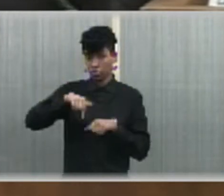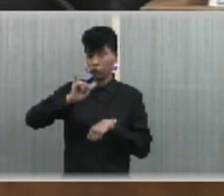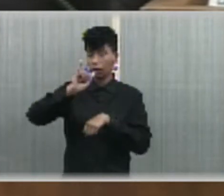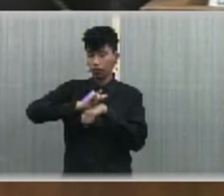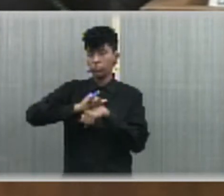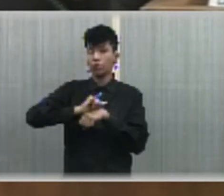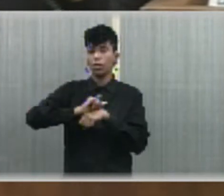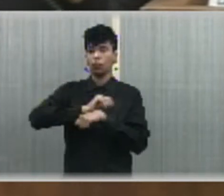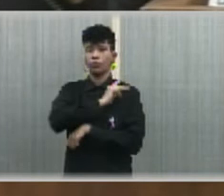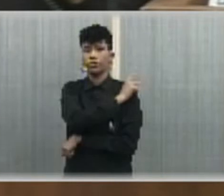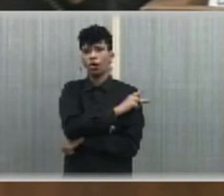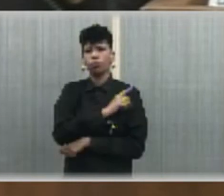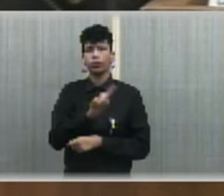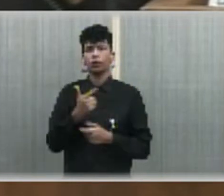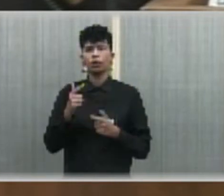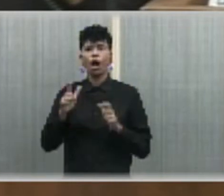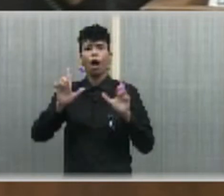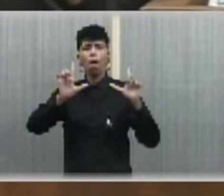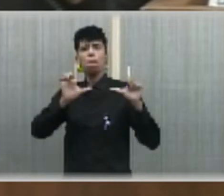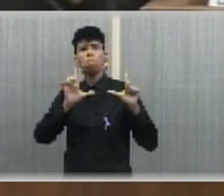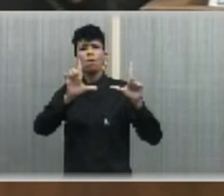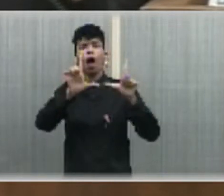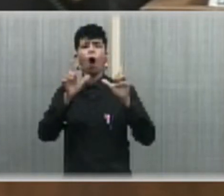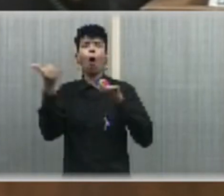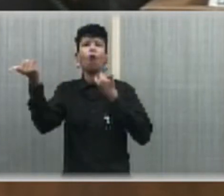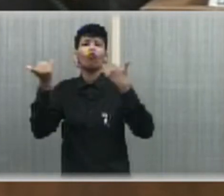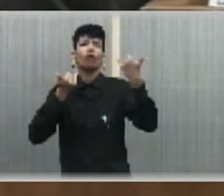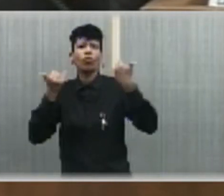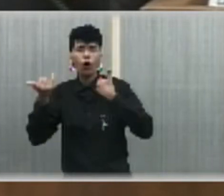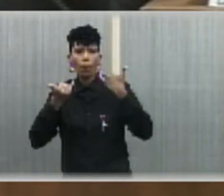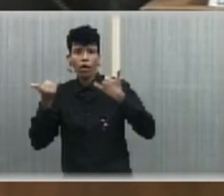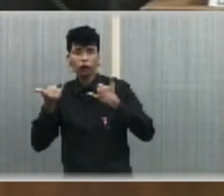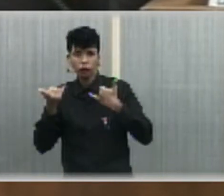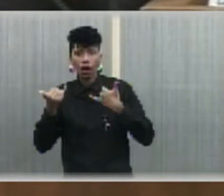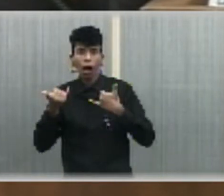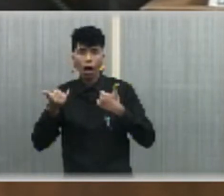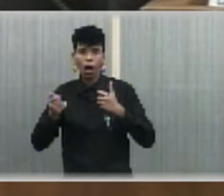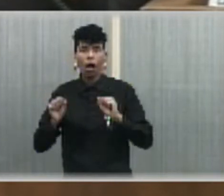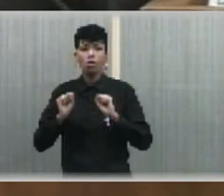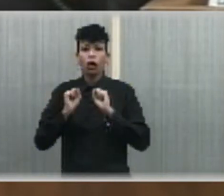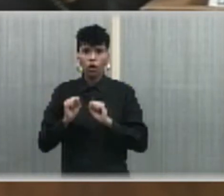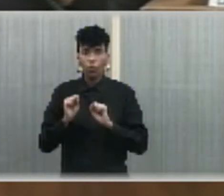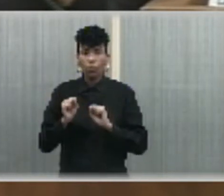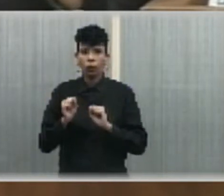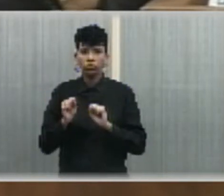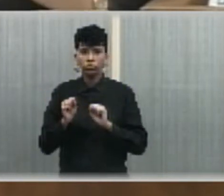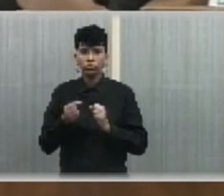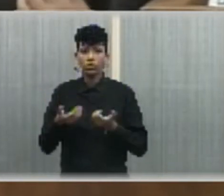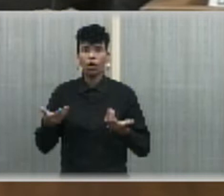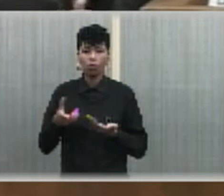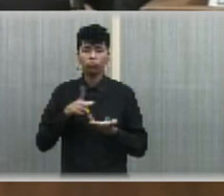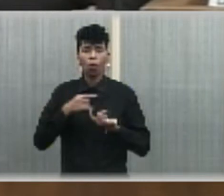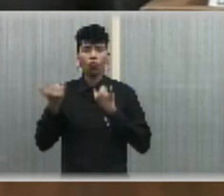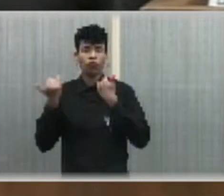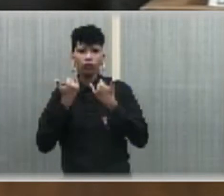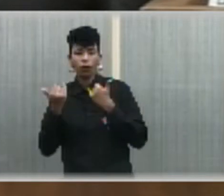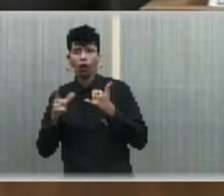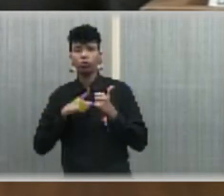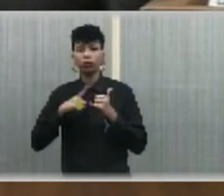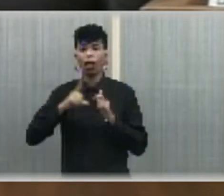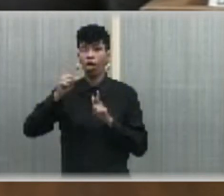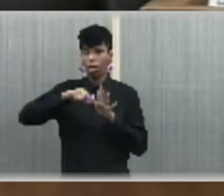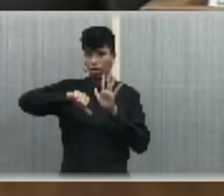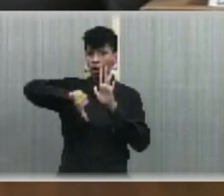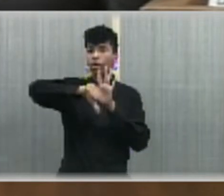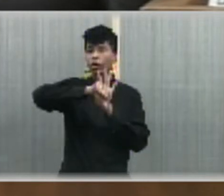fixar em local visível cartaz ou equivalente com as seguintes informações: constitui crime